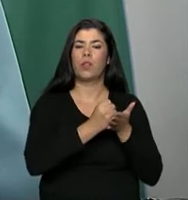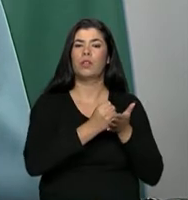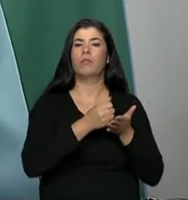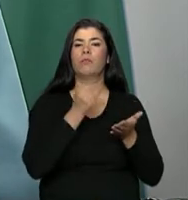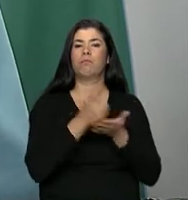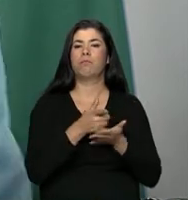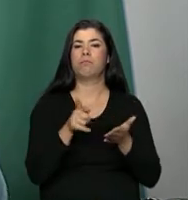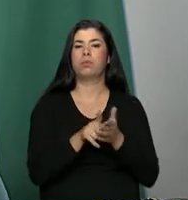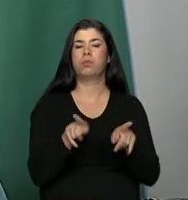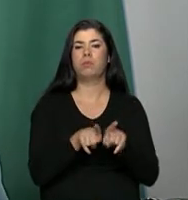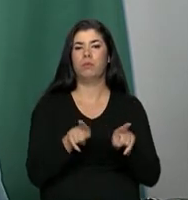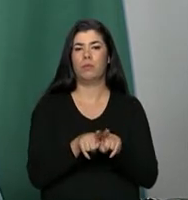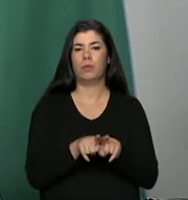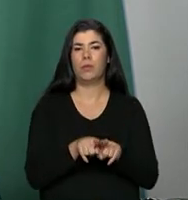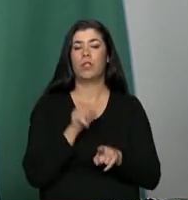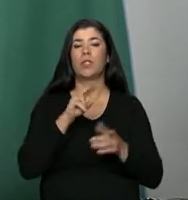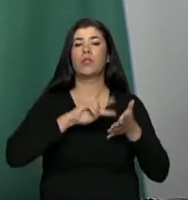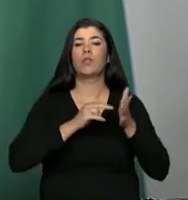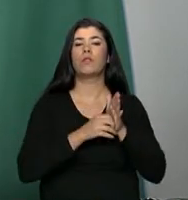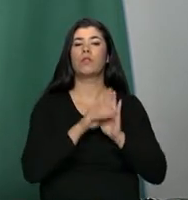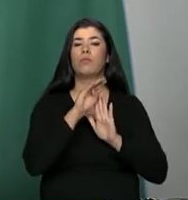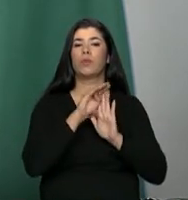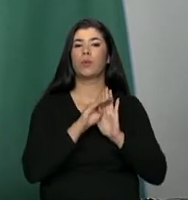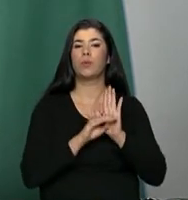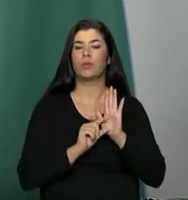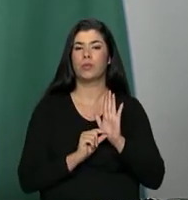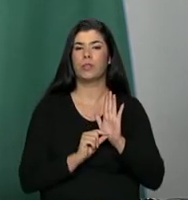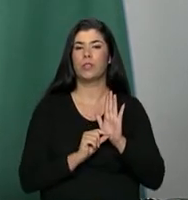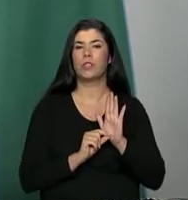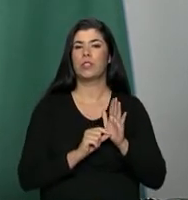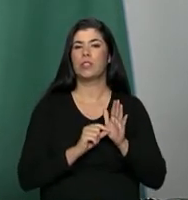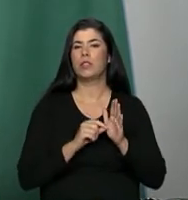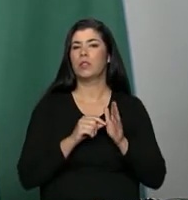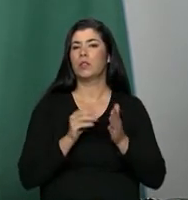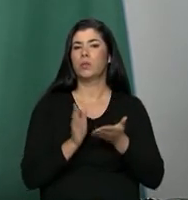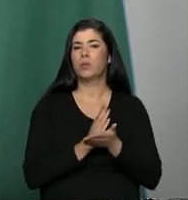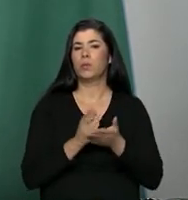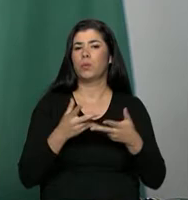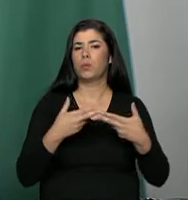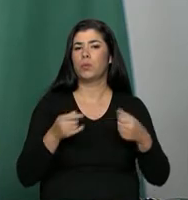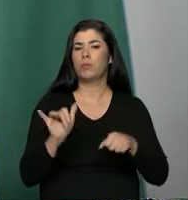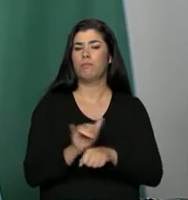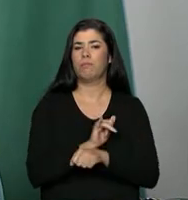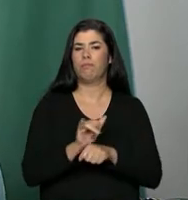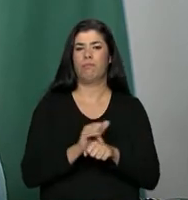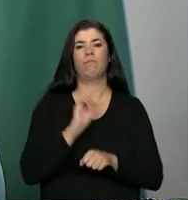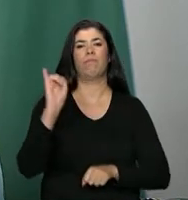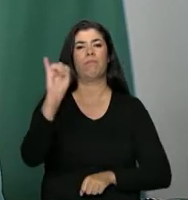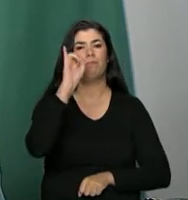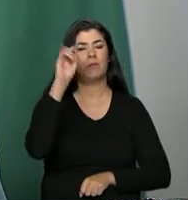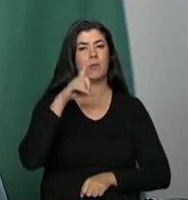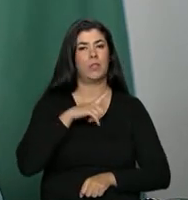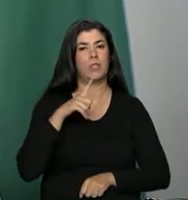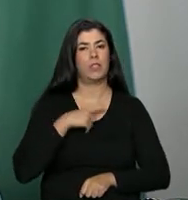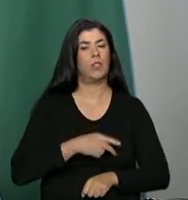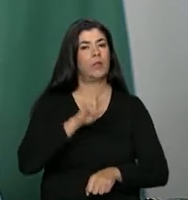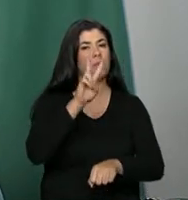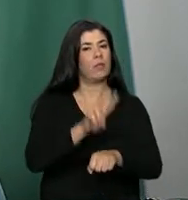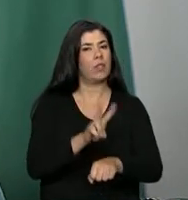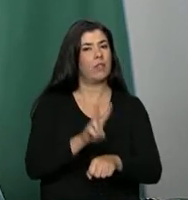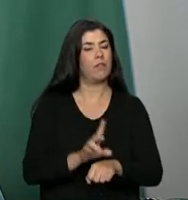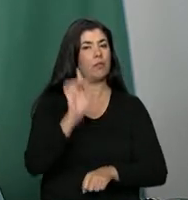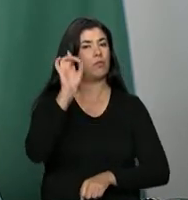significou um conjunto de medidas, mas é importante afirmar que nós mantivemos os direitos